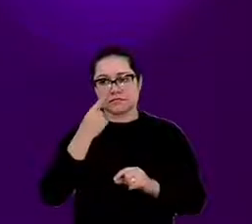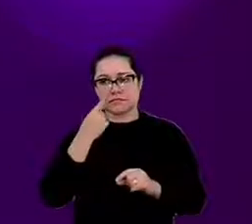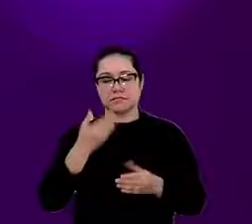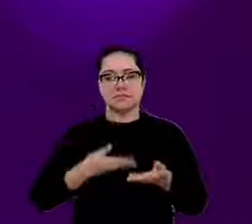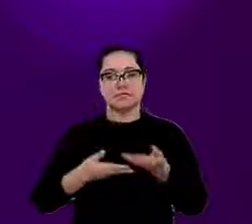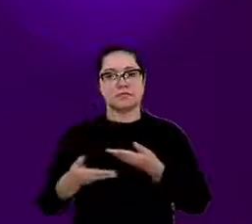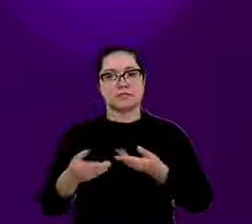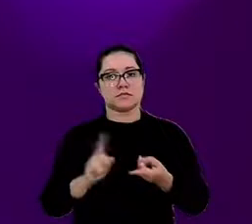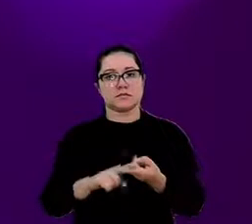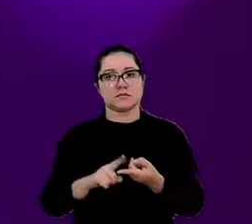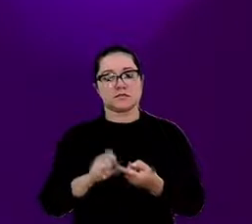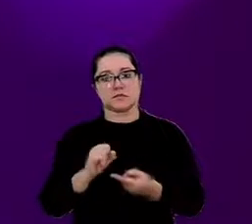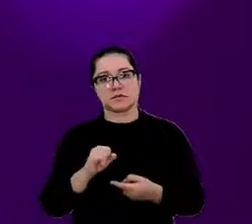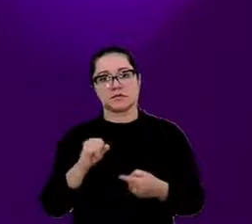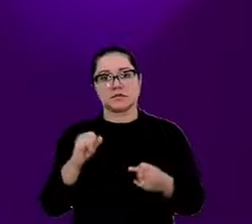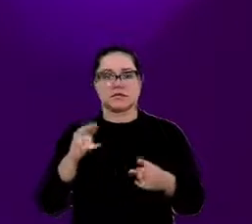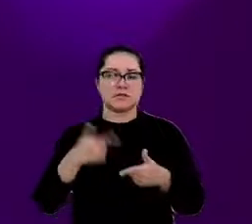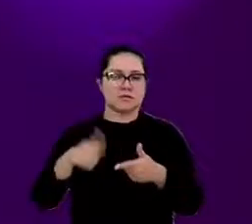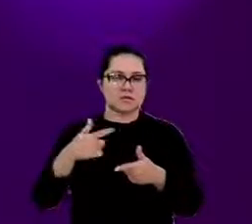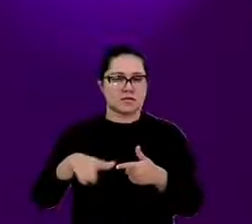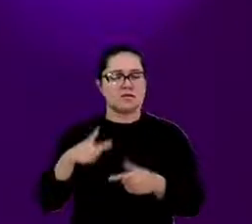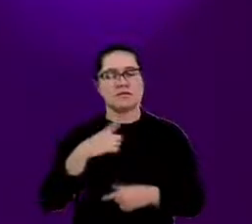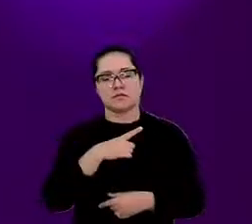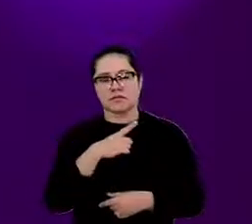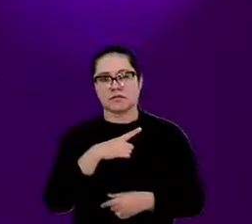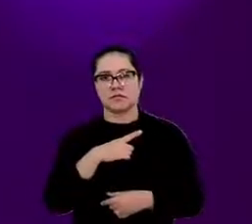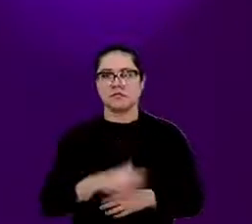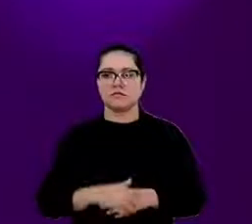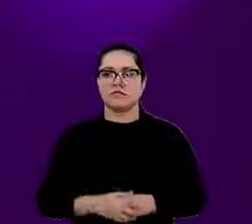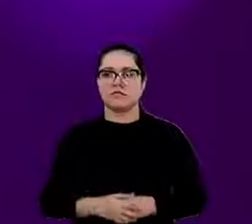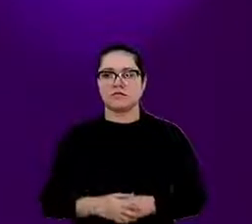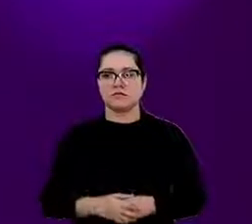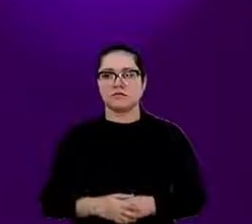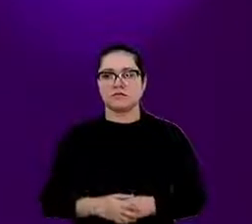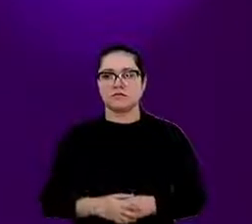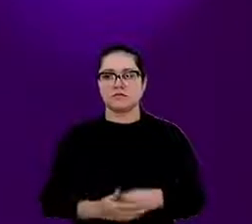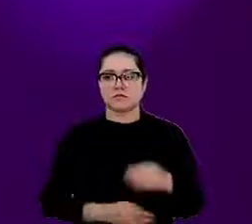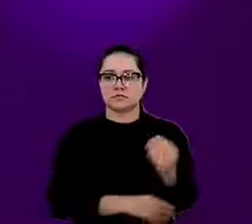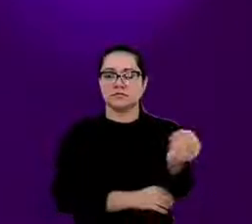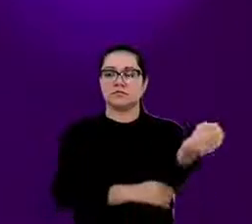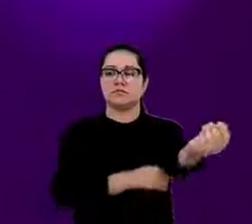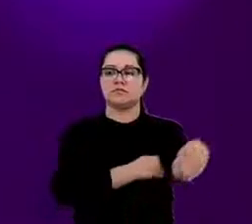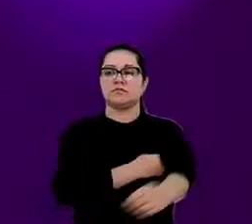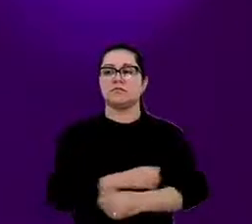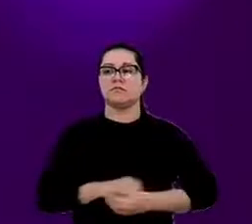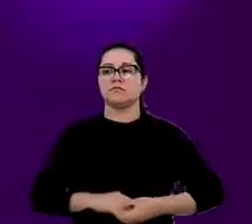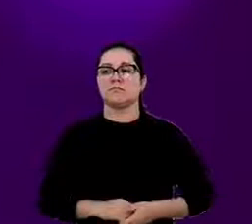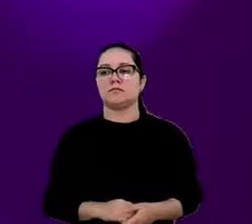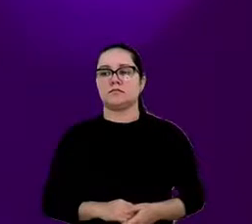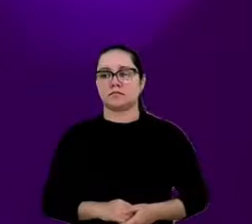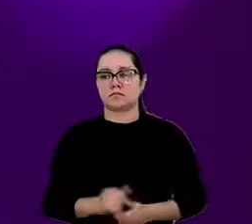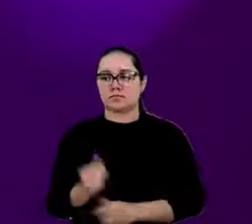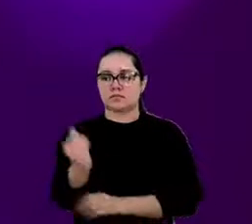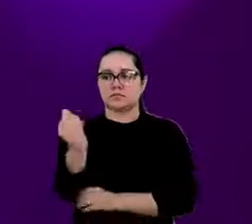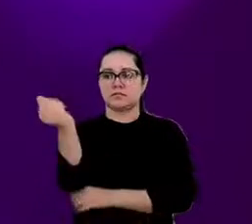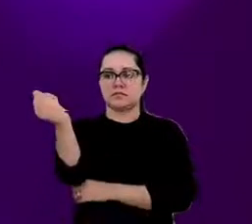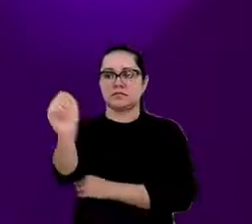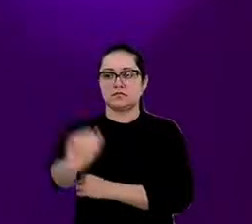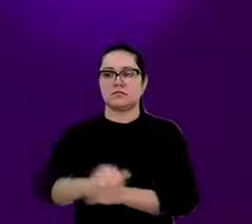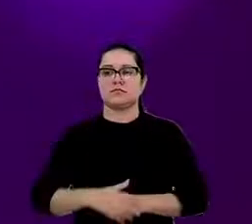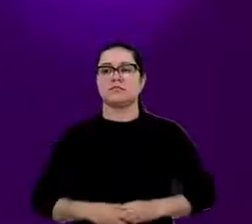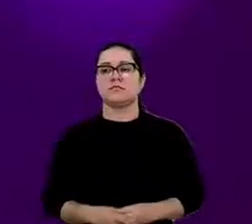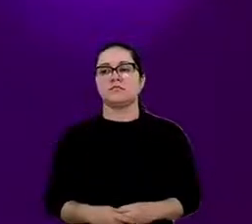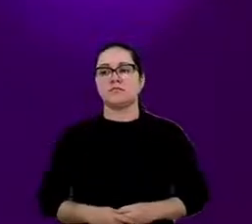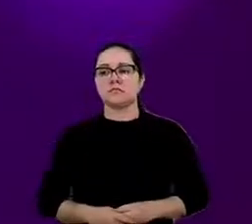se existe alguma complicação de borda, assim como se o componente de restenose é mais por hiperplasia ou por hipoexpansão